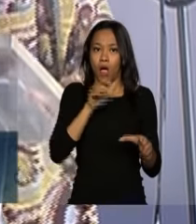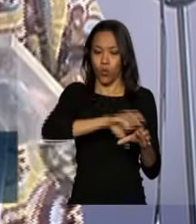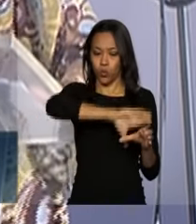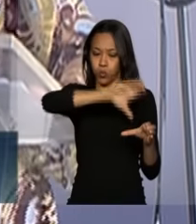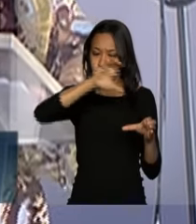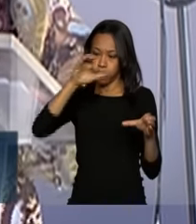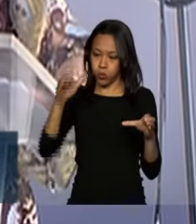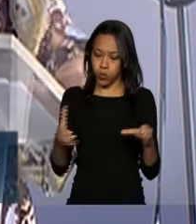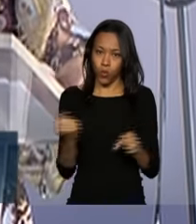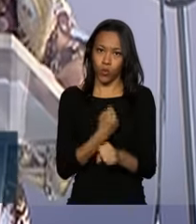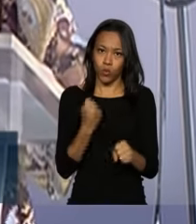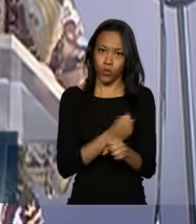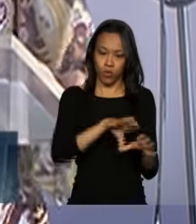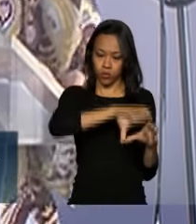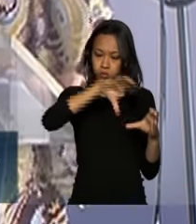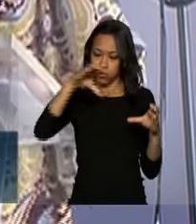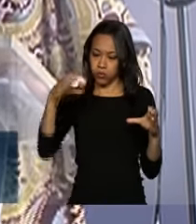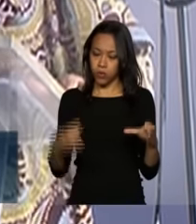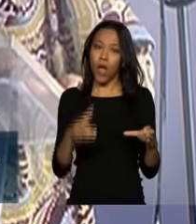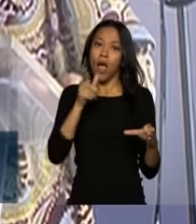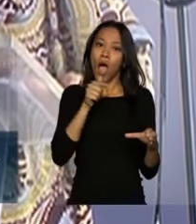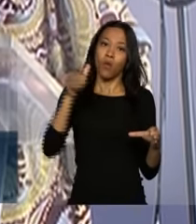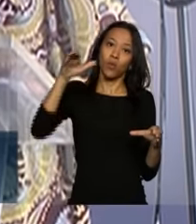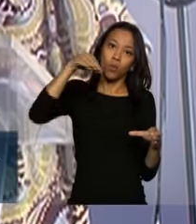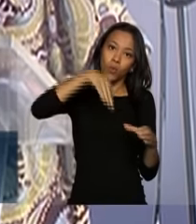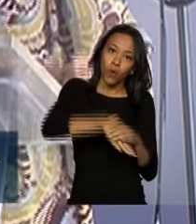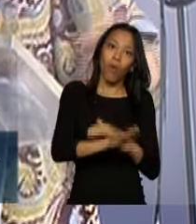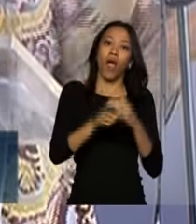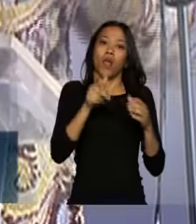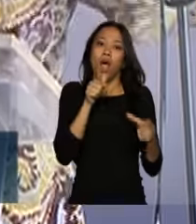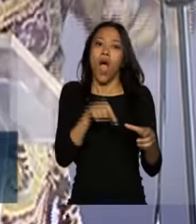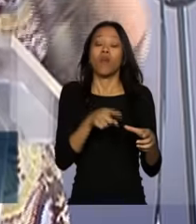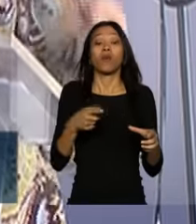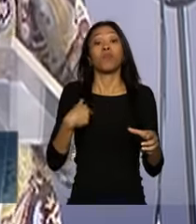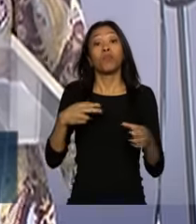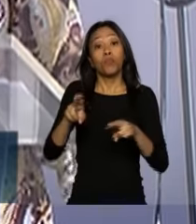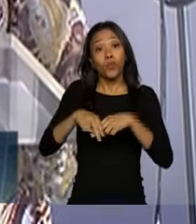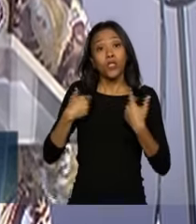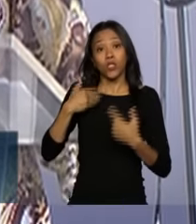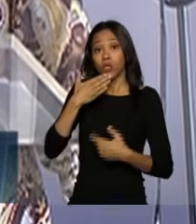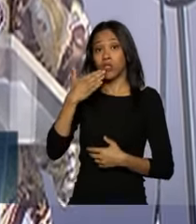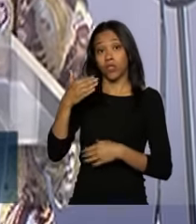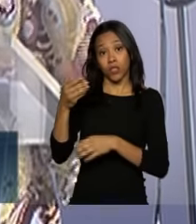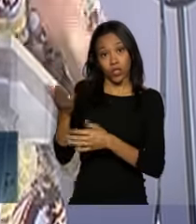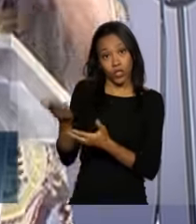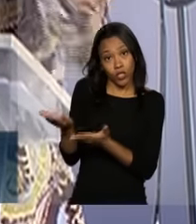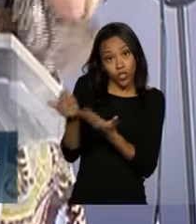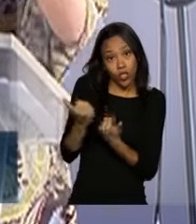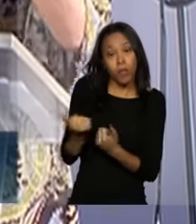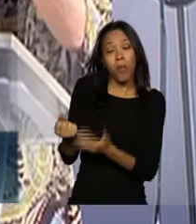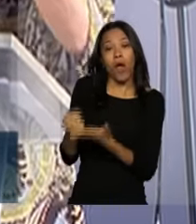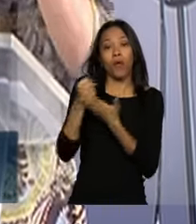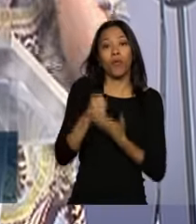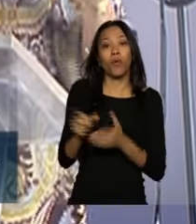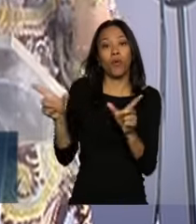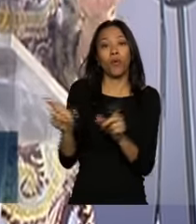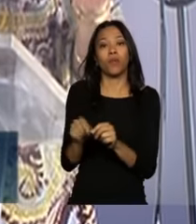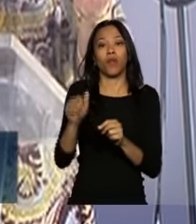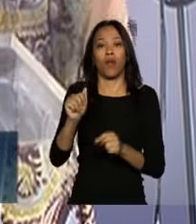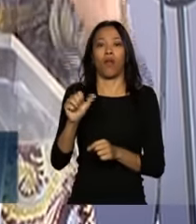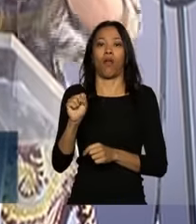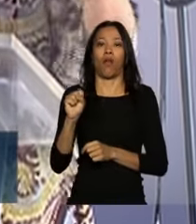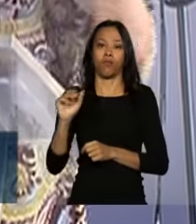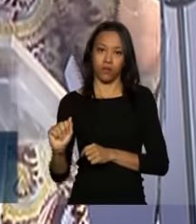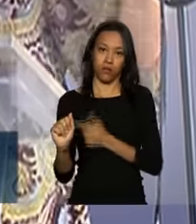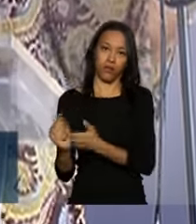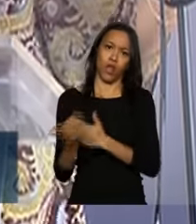o pessoal da ASA, que nos ajudou a fazer cisterna pelo semiárido afora. Porque fazer 1 milhão de